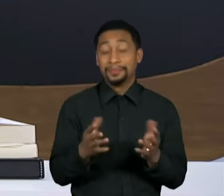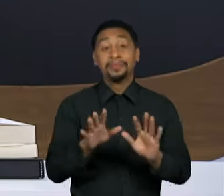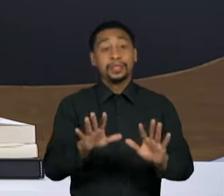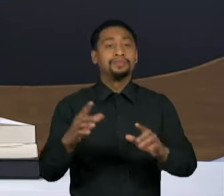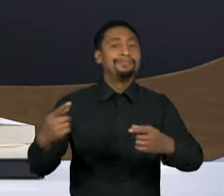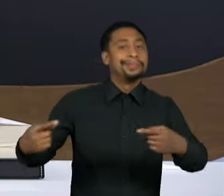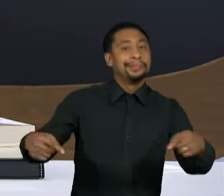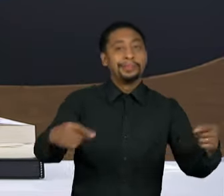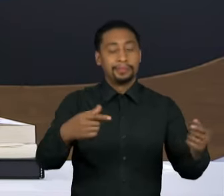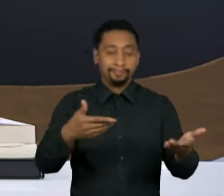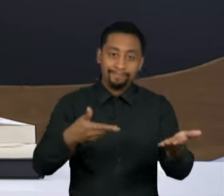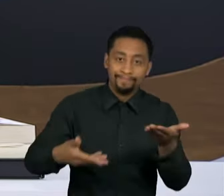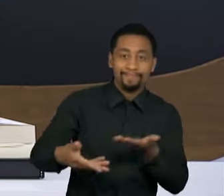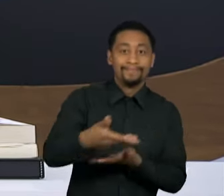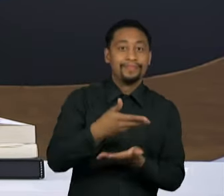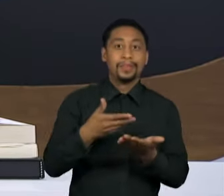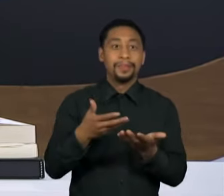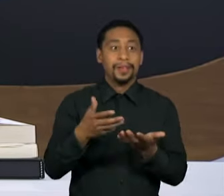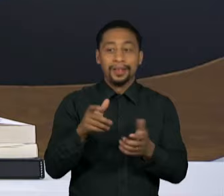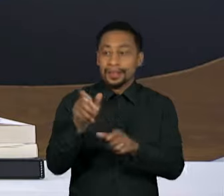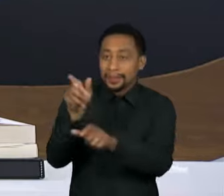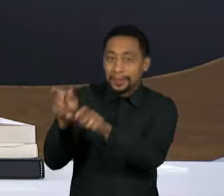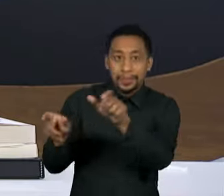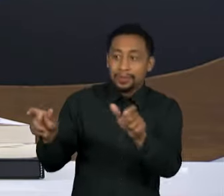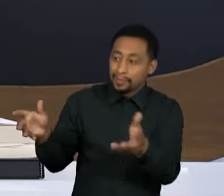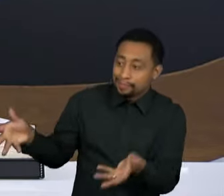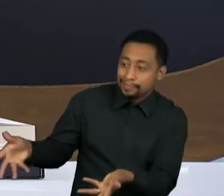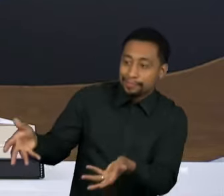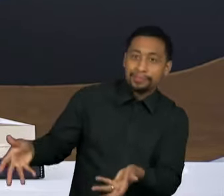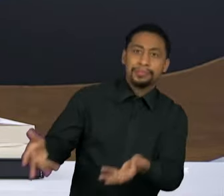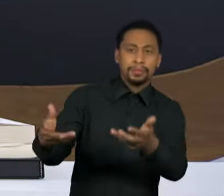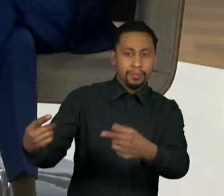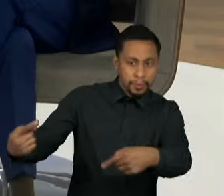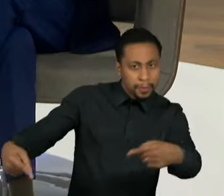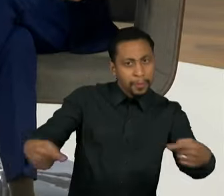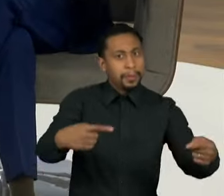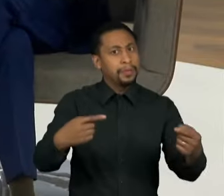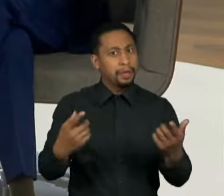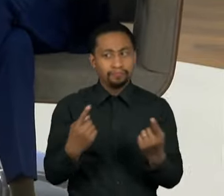aqui a necessidade de engajar mais as pessoas no debate público,